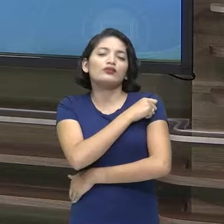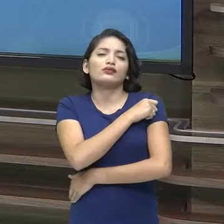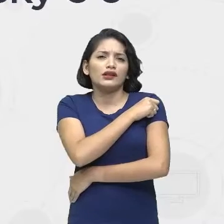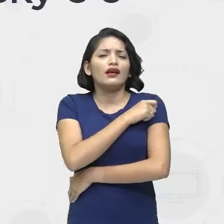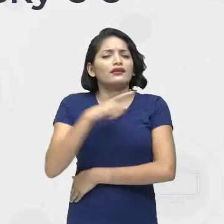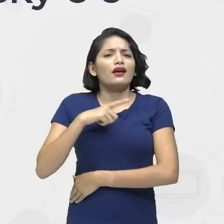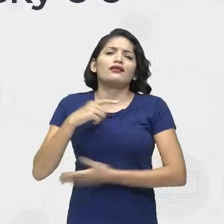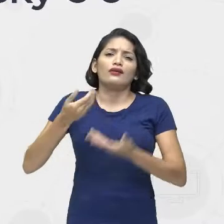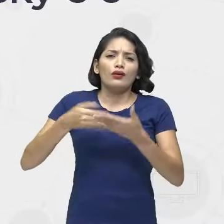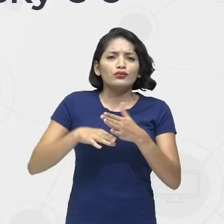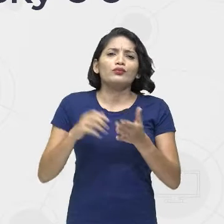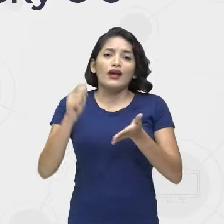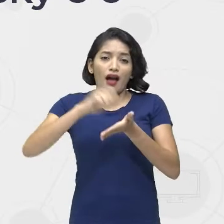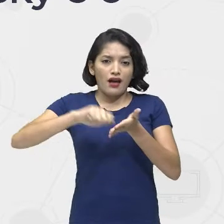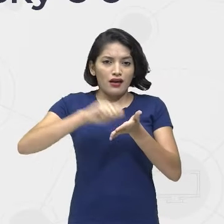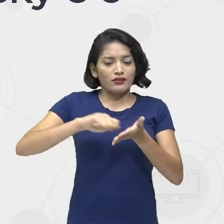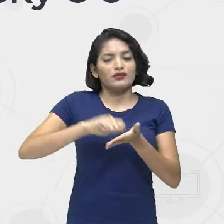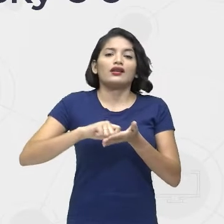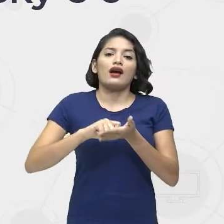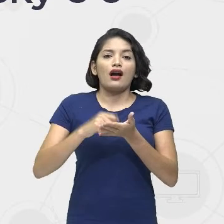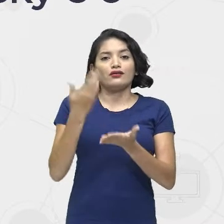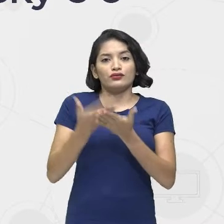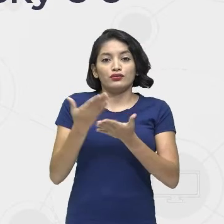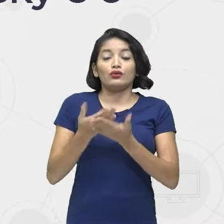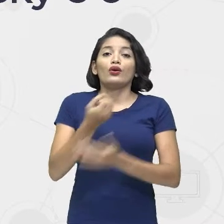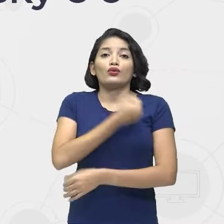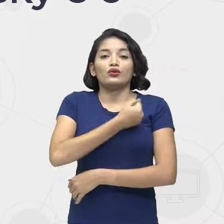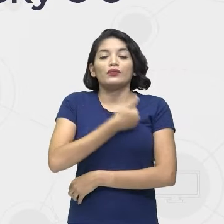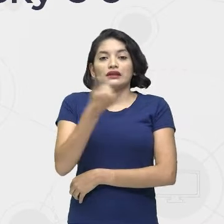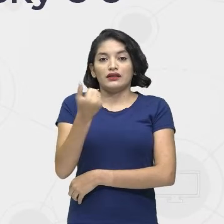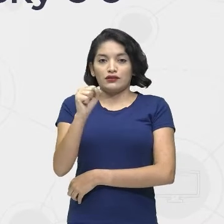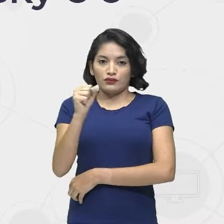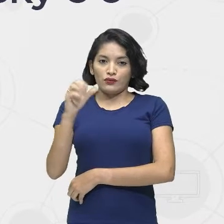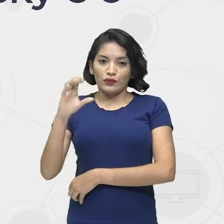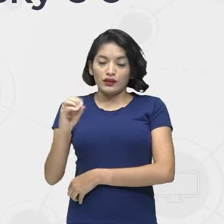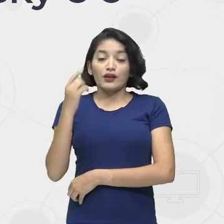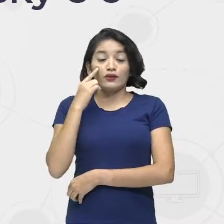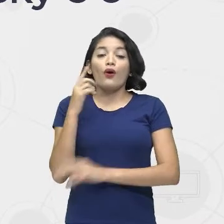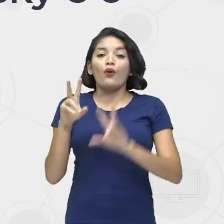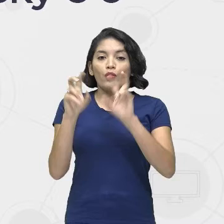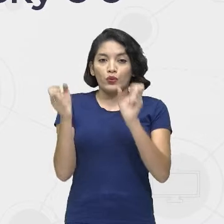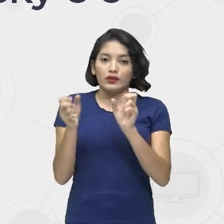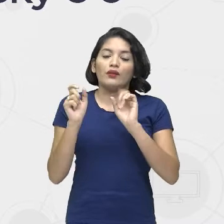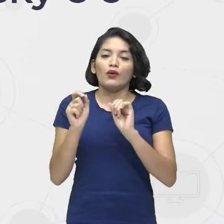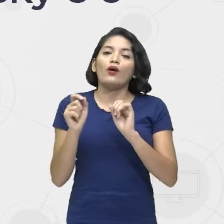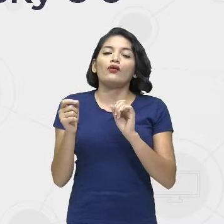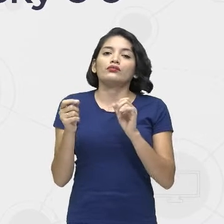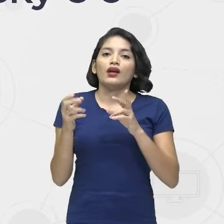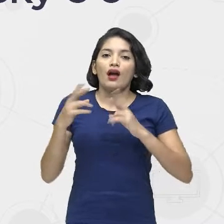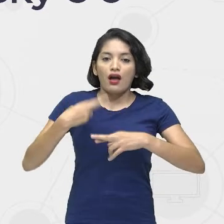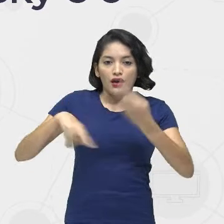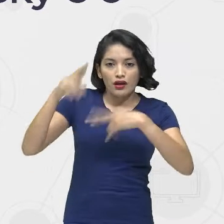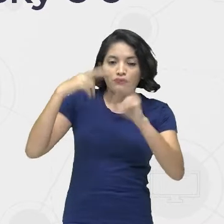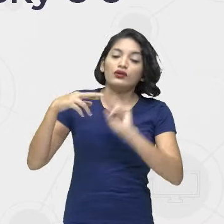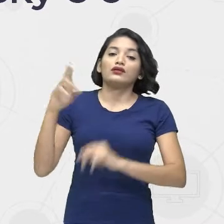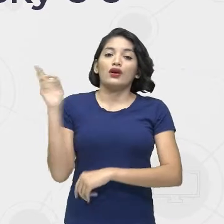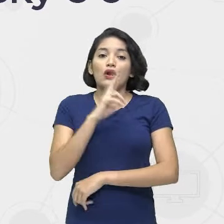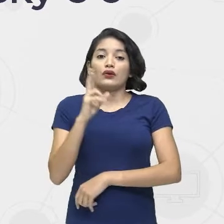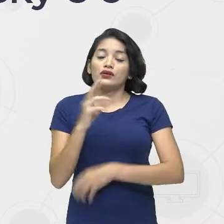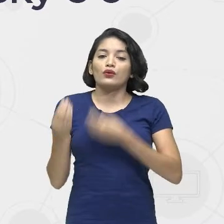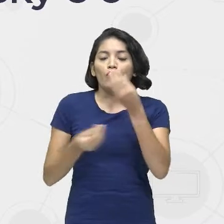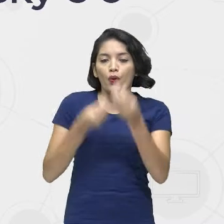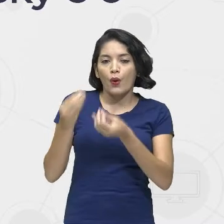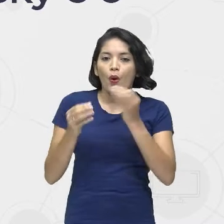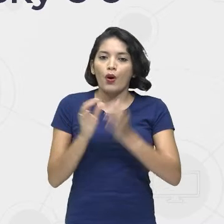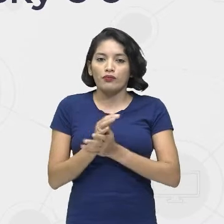aí então? Olha aí, hoje a nossa aula 180, vamos trabalhar a Revolução Russa a partir da